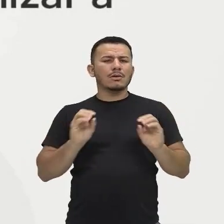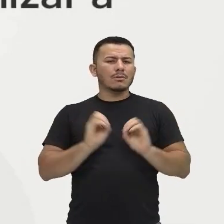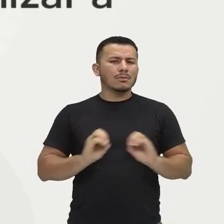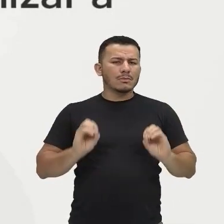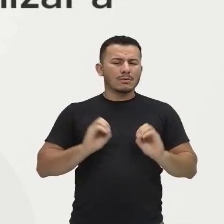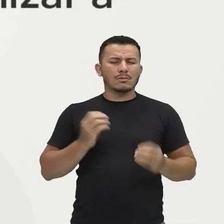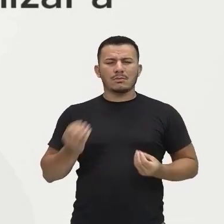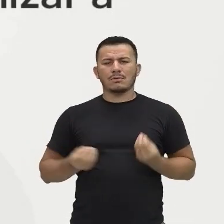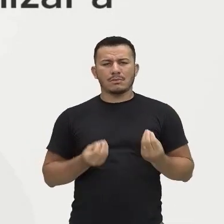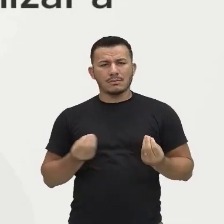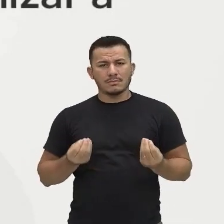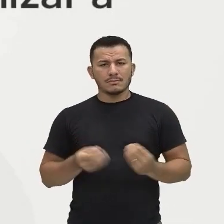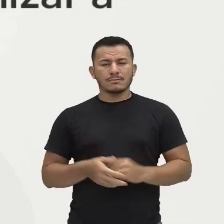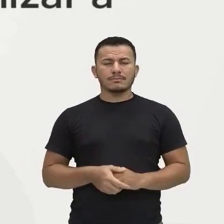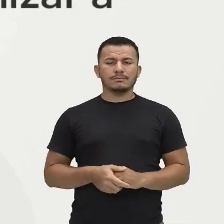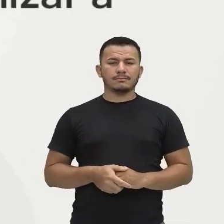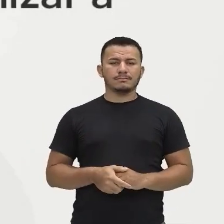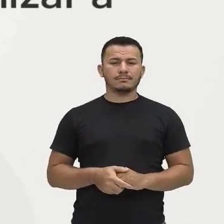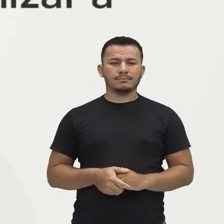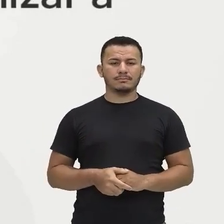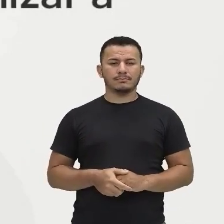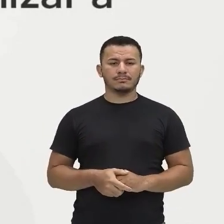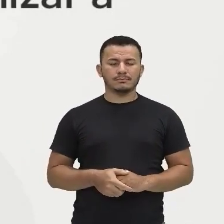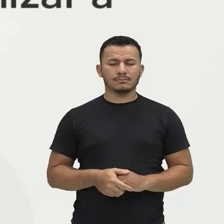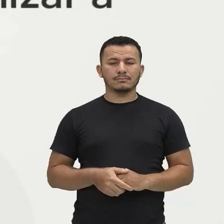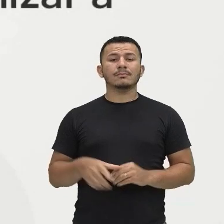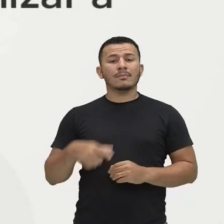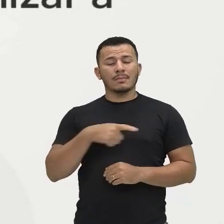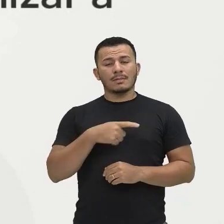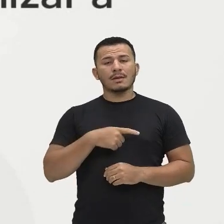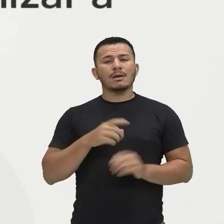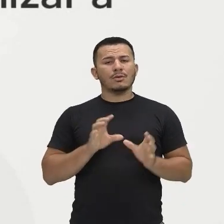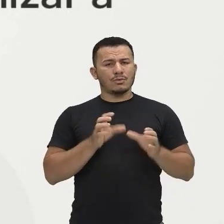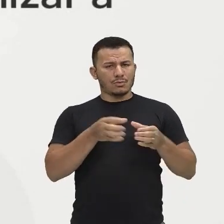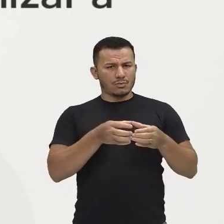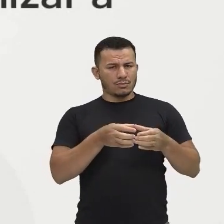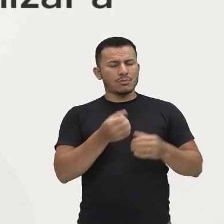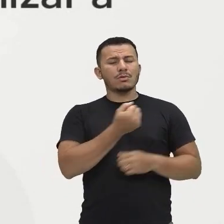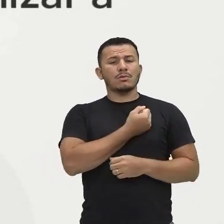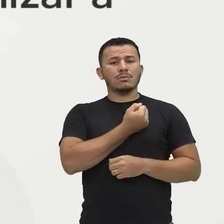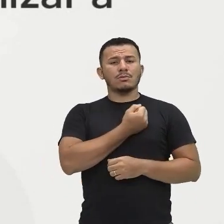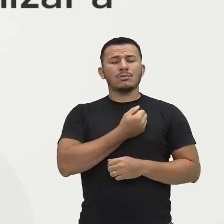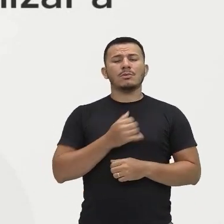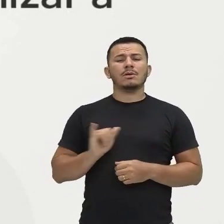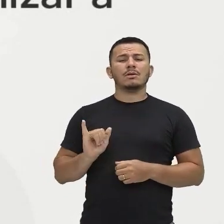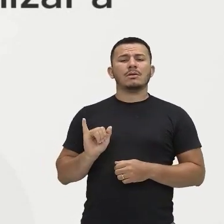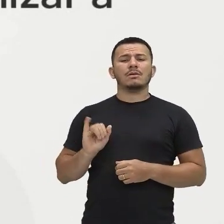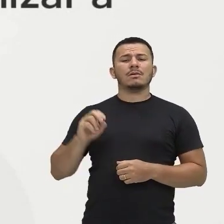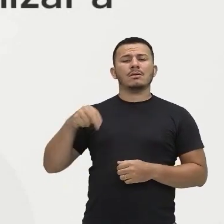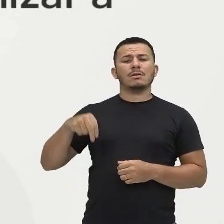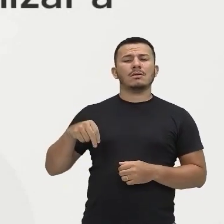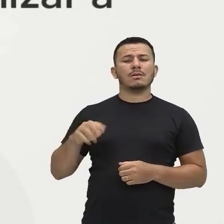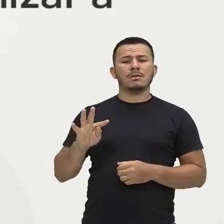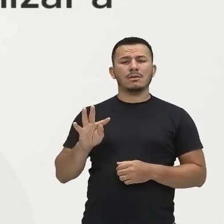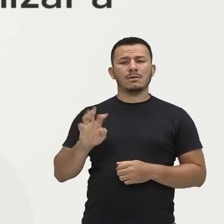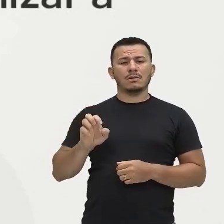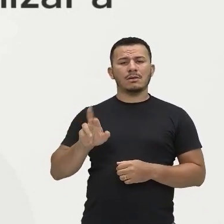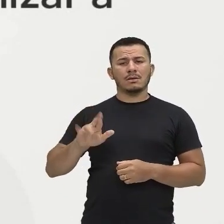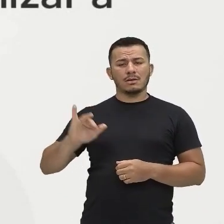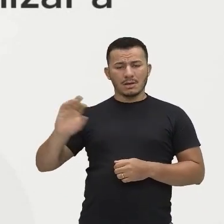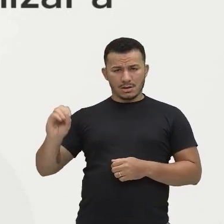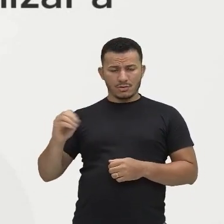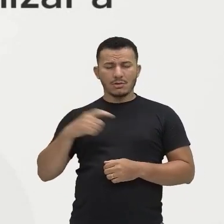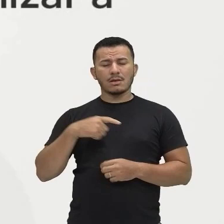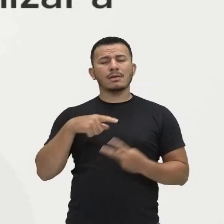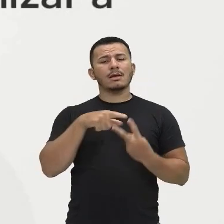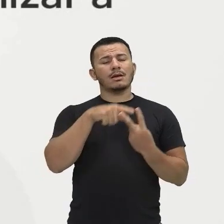trabalhando. Então, se tratando de números inteiros, existem 2 casos de adição.